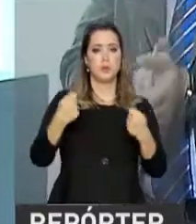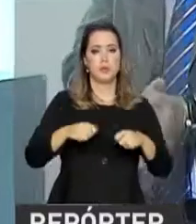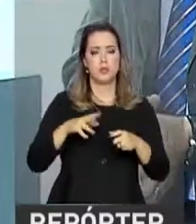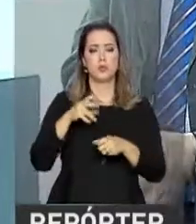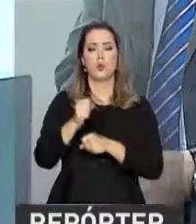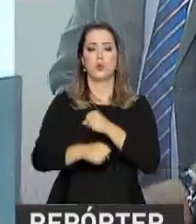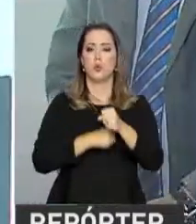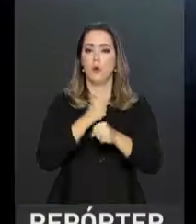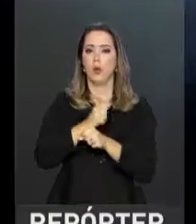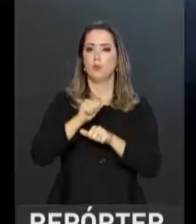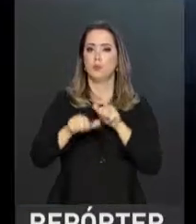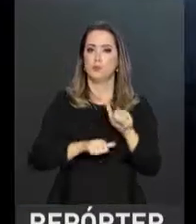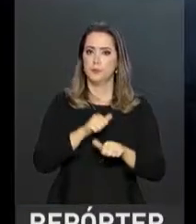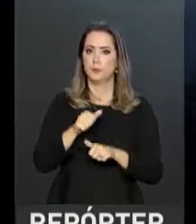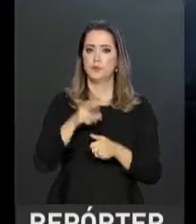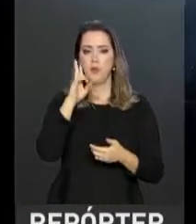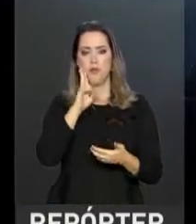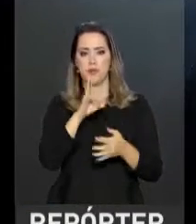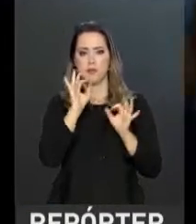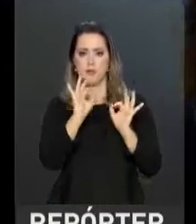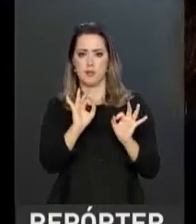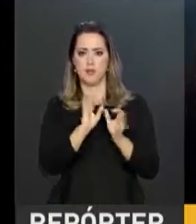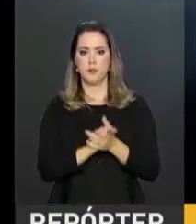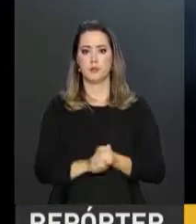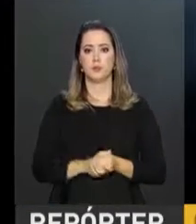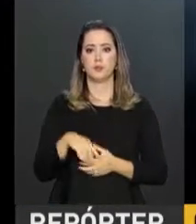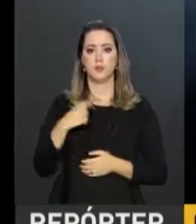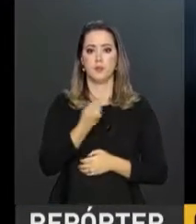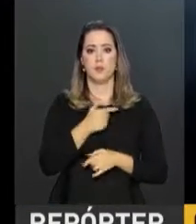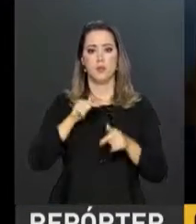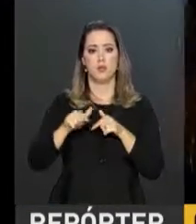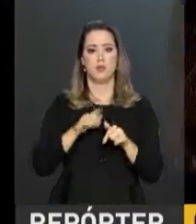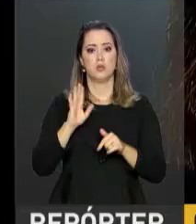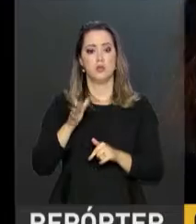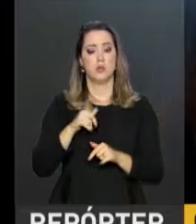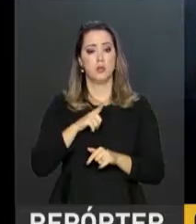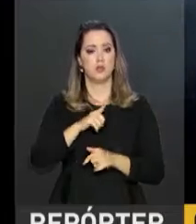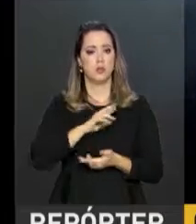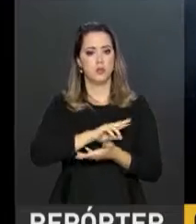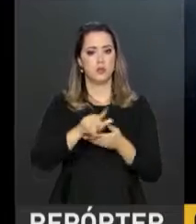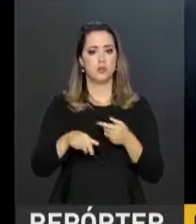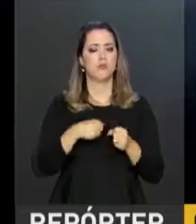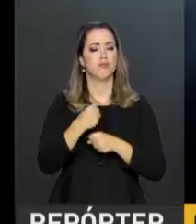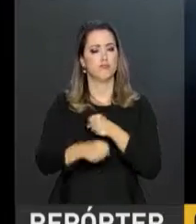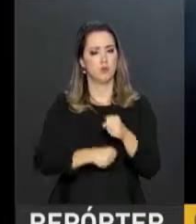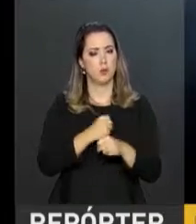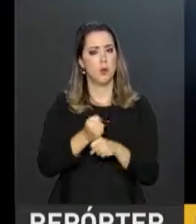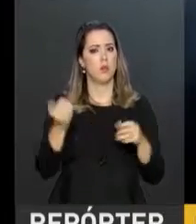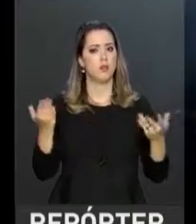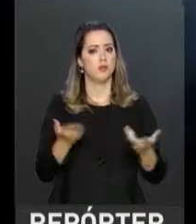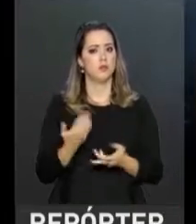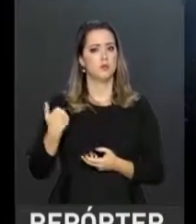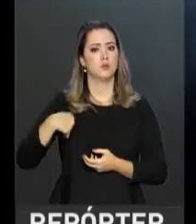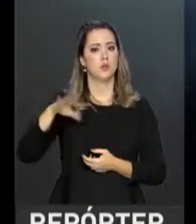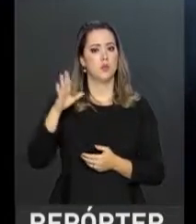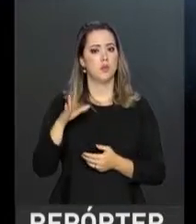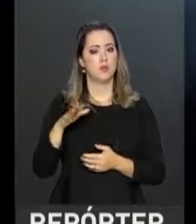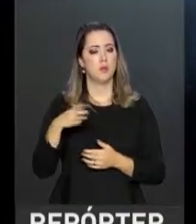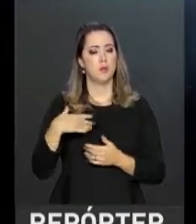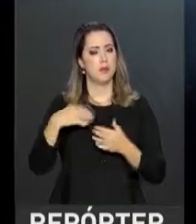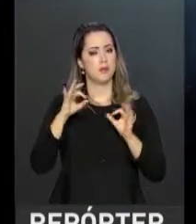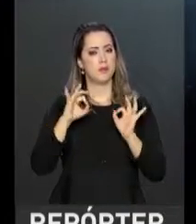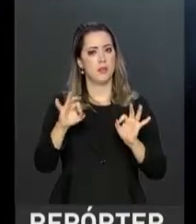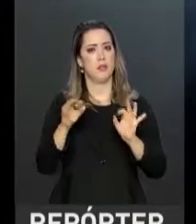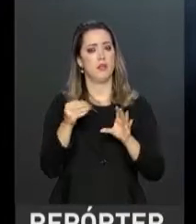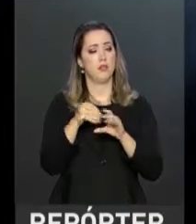anualmente essa nossa actividade como eu falei que já existe há bastante tempo agora vai ser mais respaldado ainda